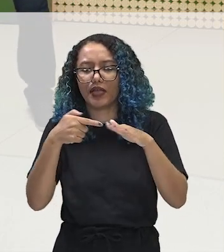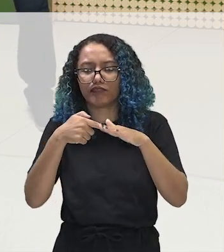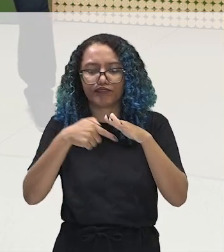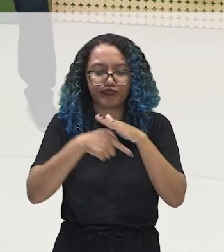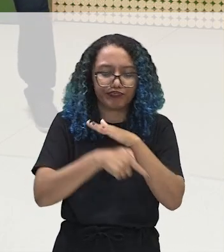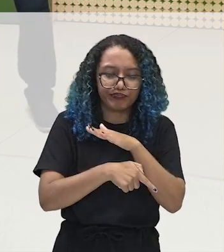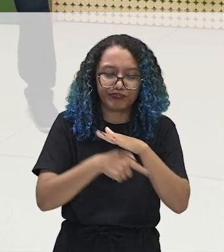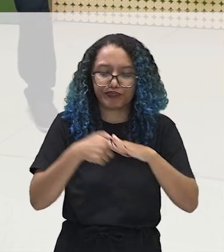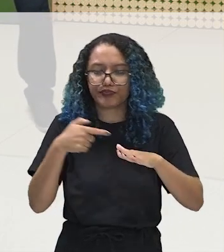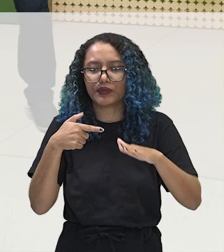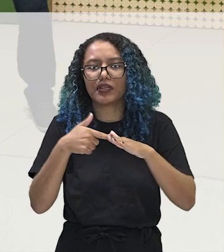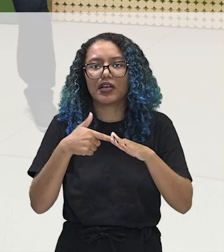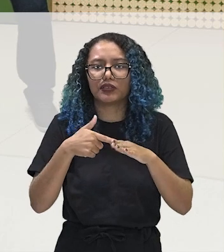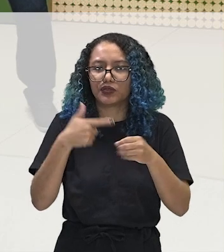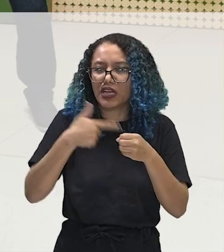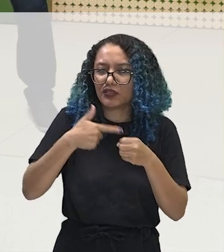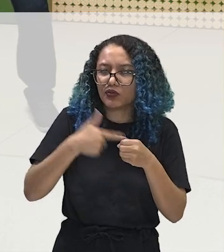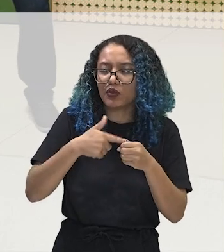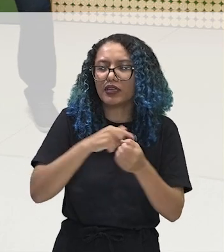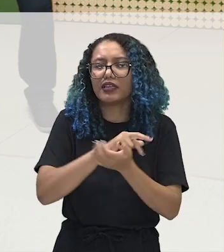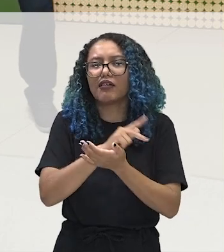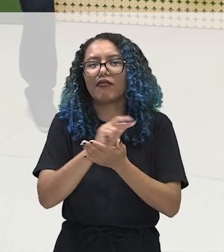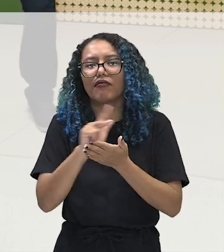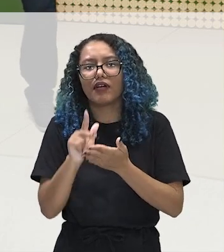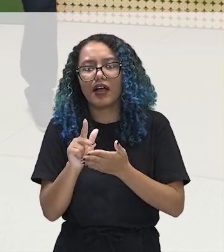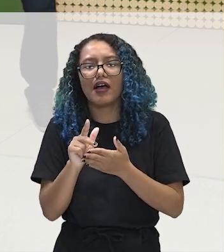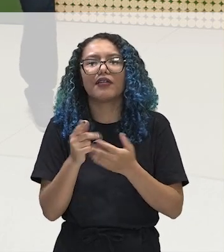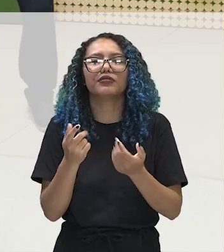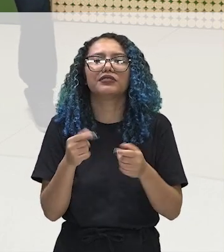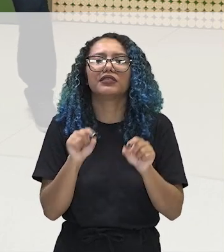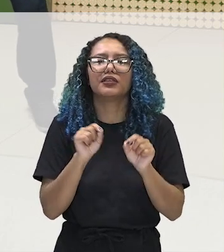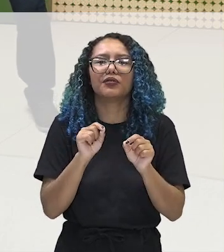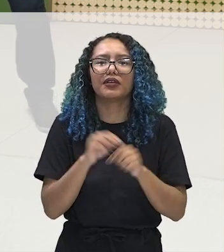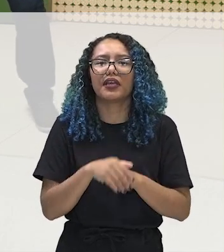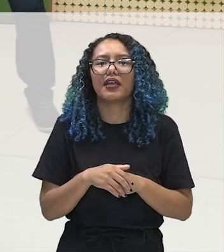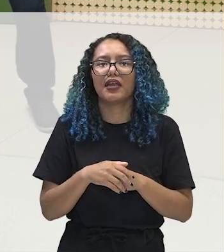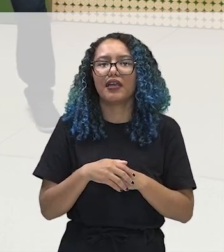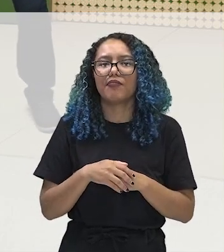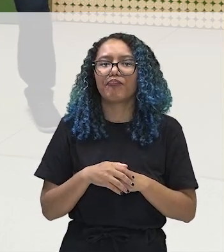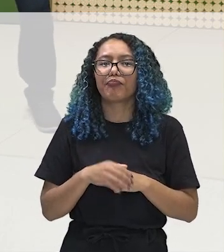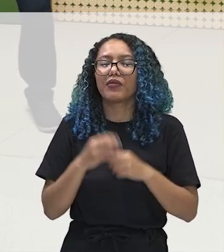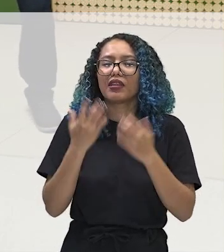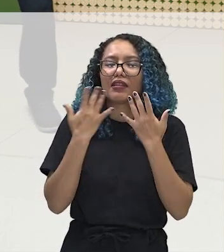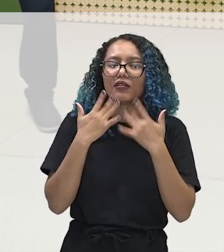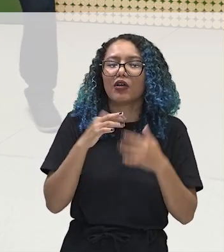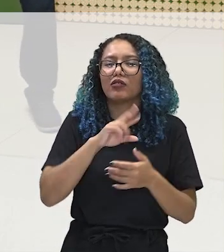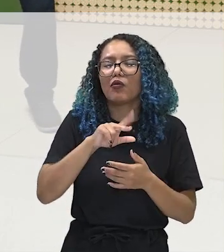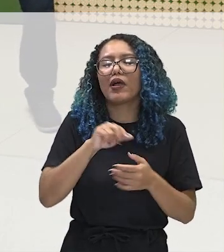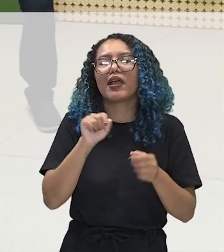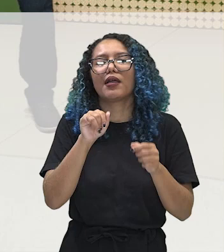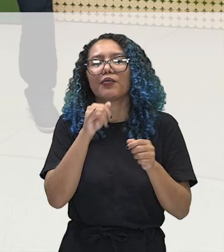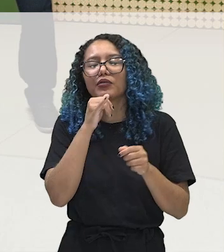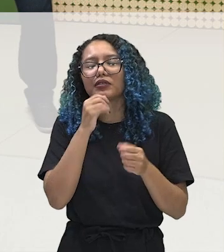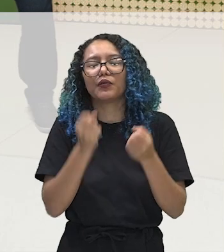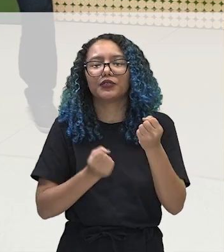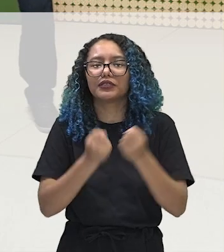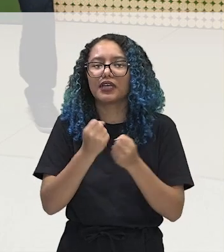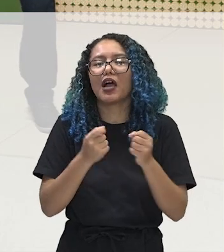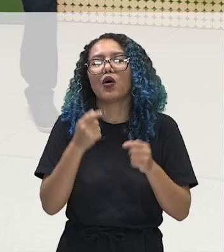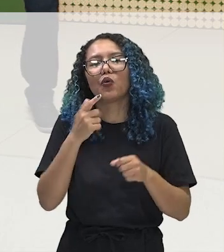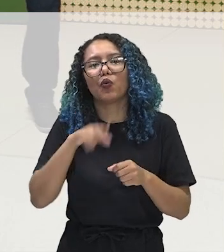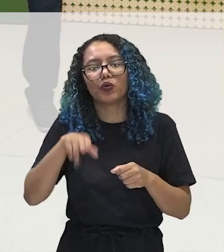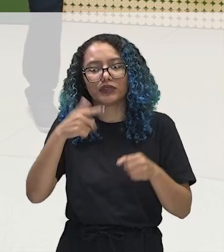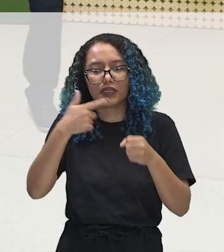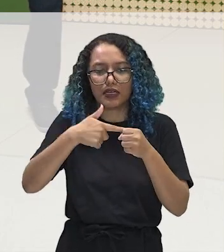na queima aí de combustíveis que não são renováveis, nos carros que têm combustível, que utilizam gasolina,